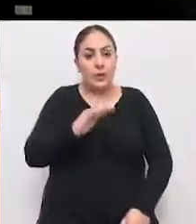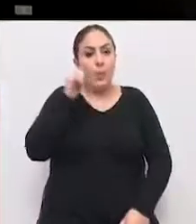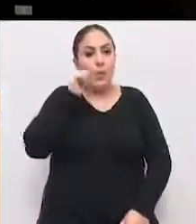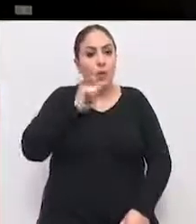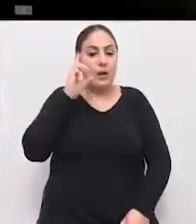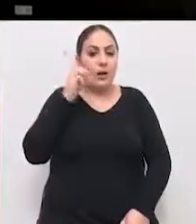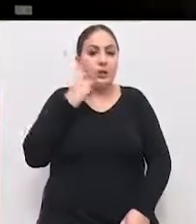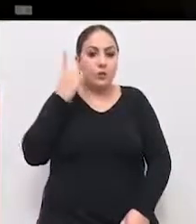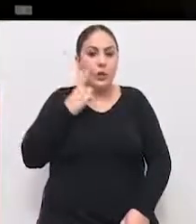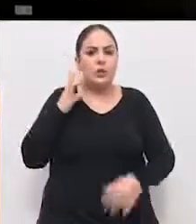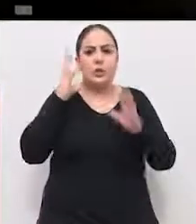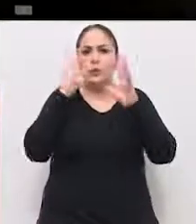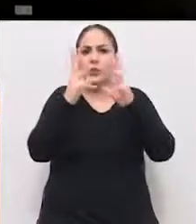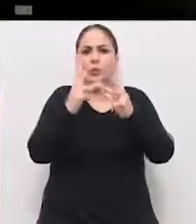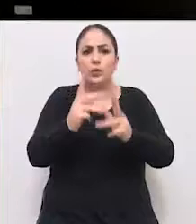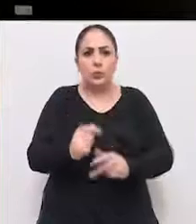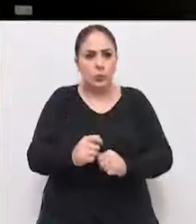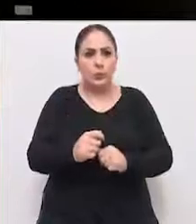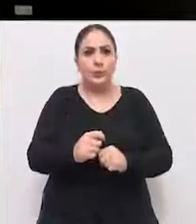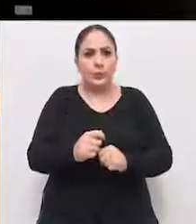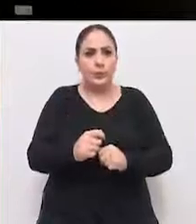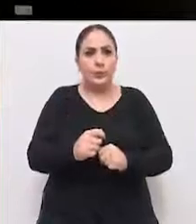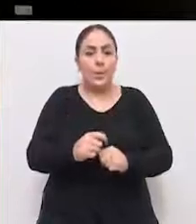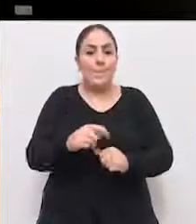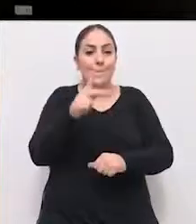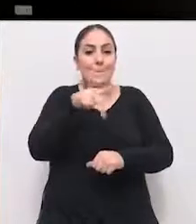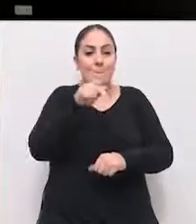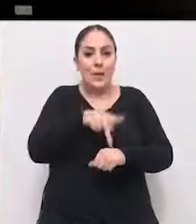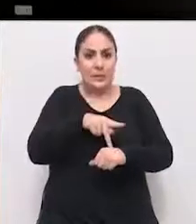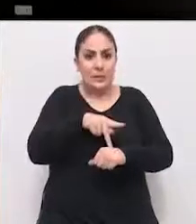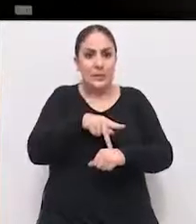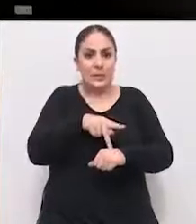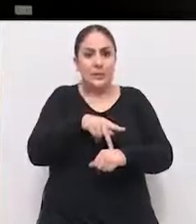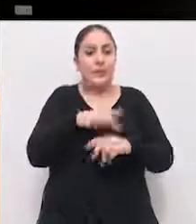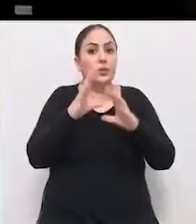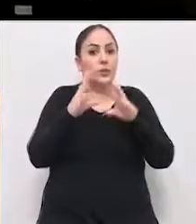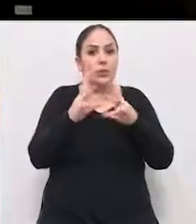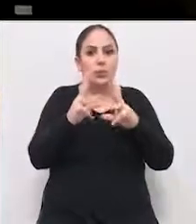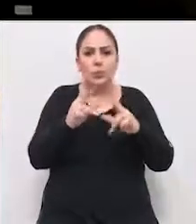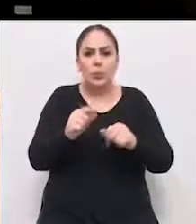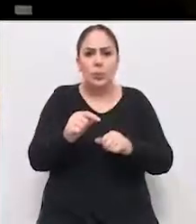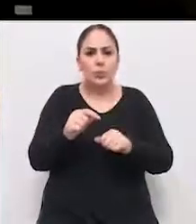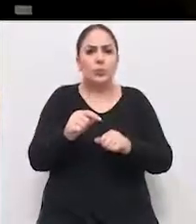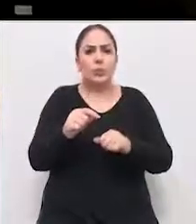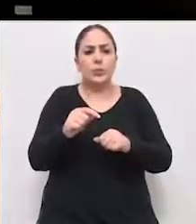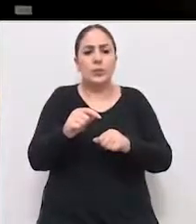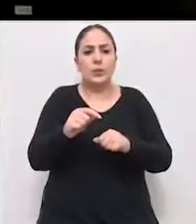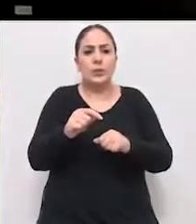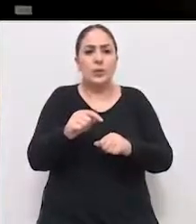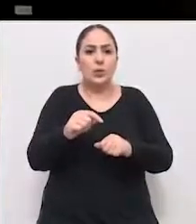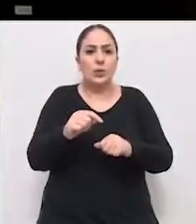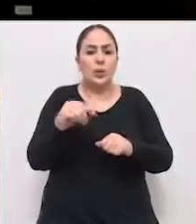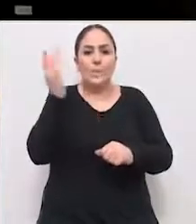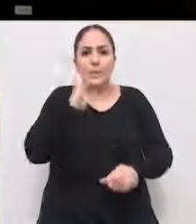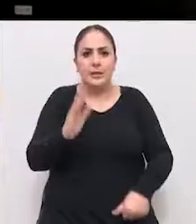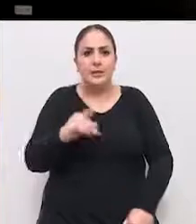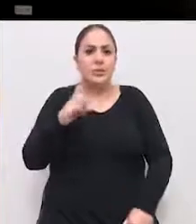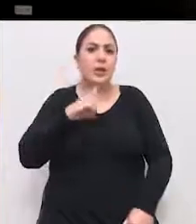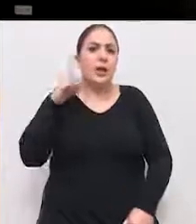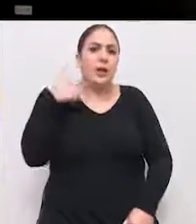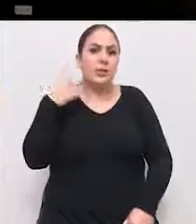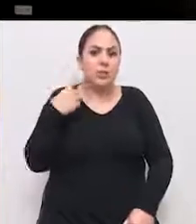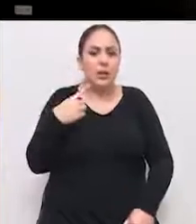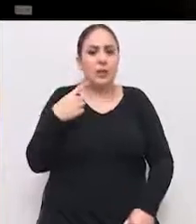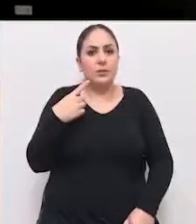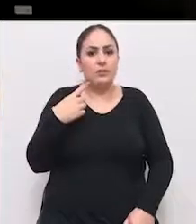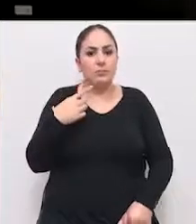da Mulher Advogada em todo o país, né? Em todas as seccionais do Brasil existe